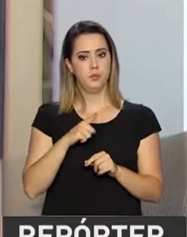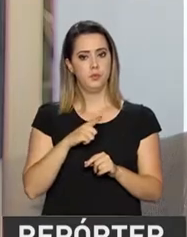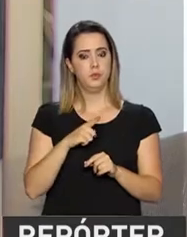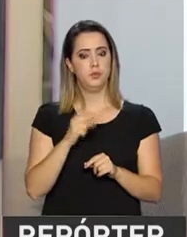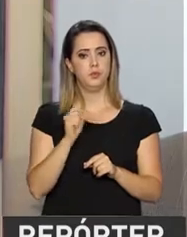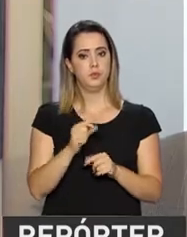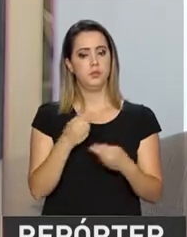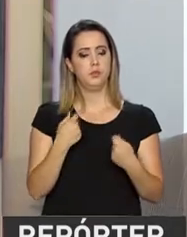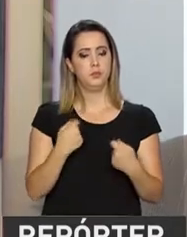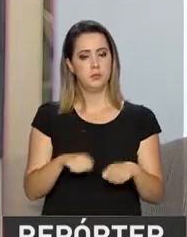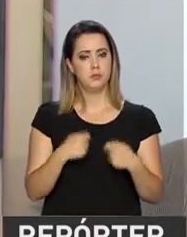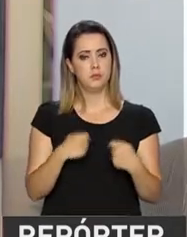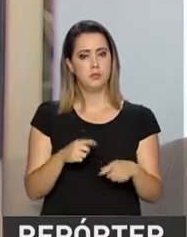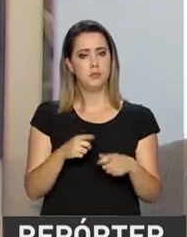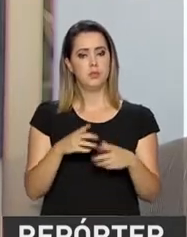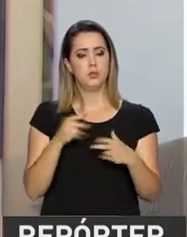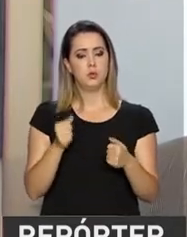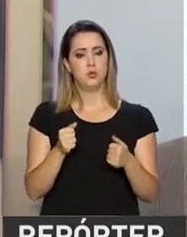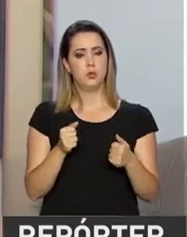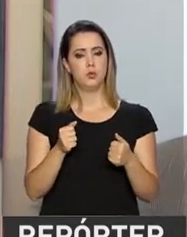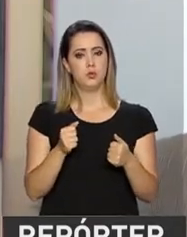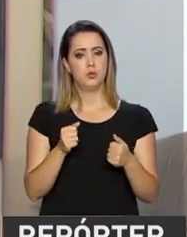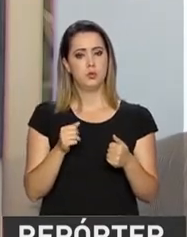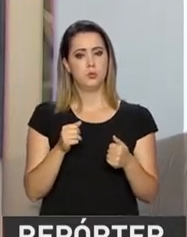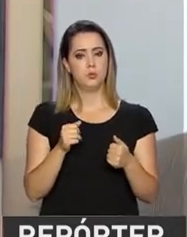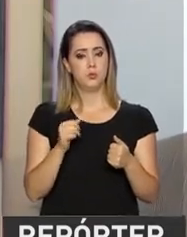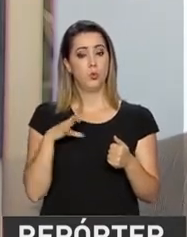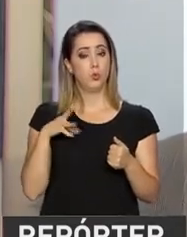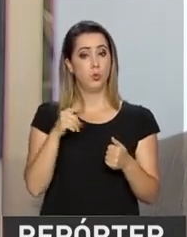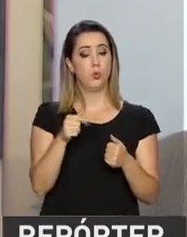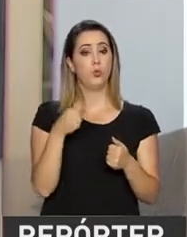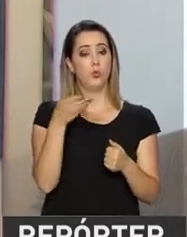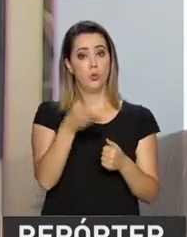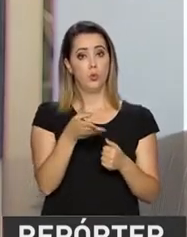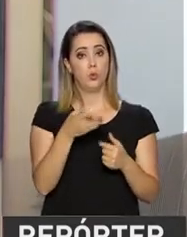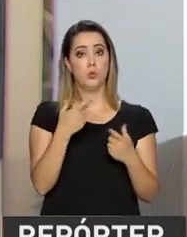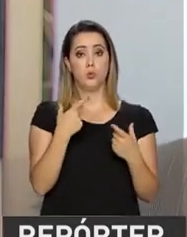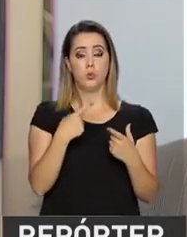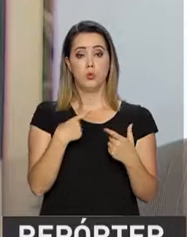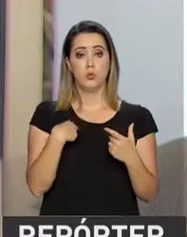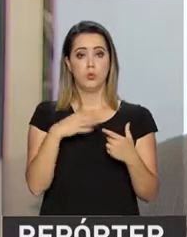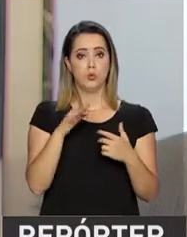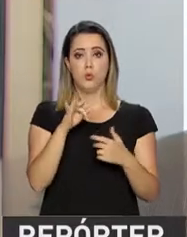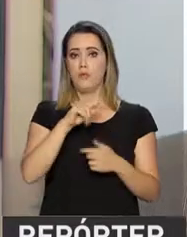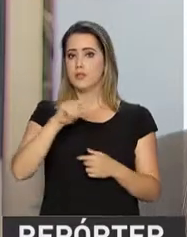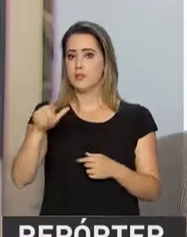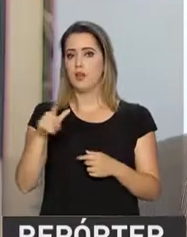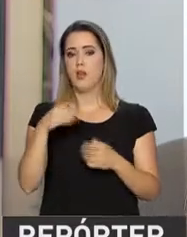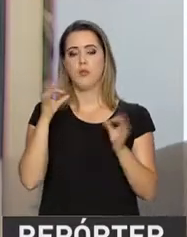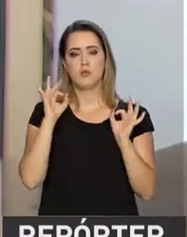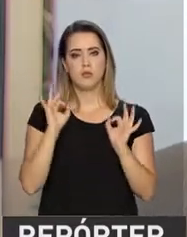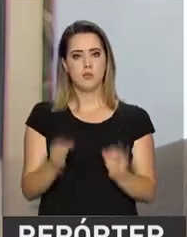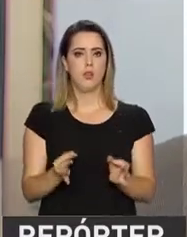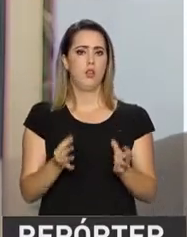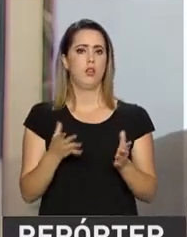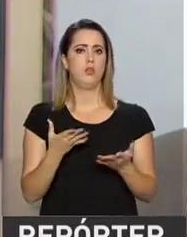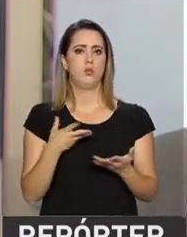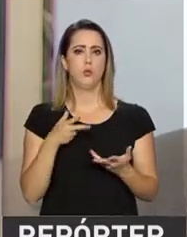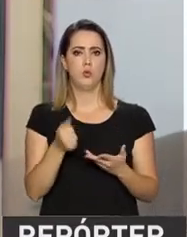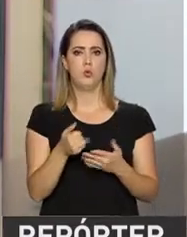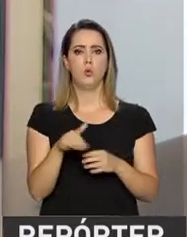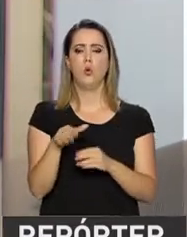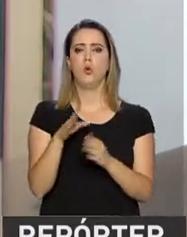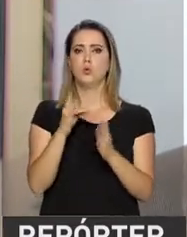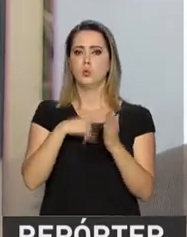esse que esteja com toda sua a toda sua situação fiscal em dia não é aquele que tem todas as